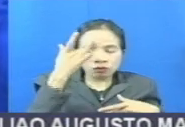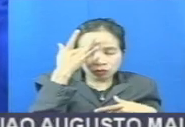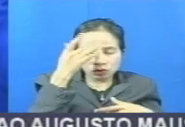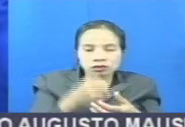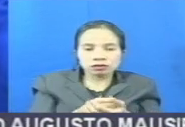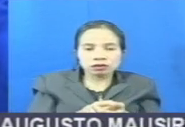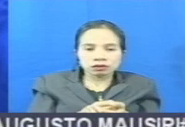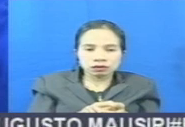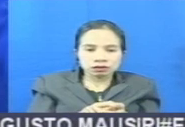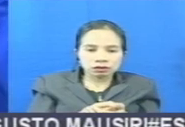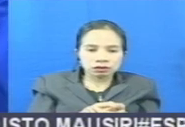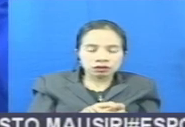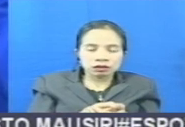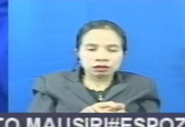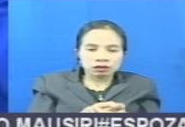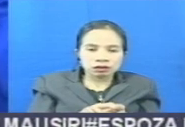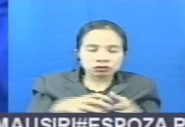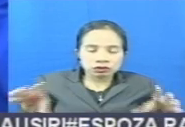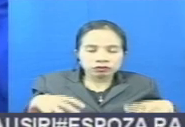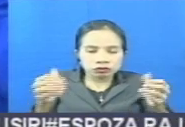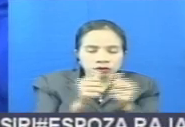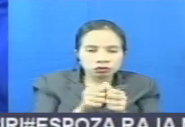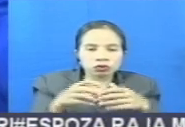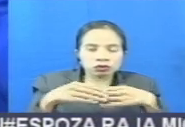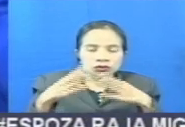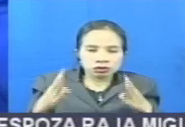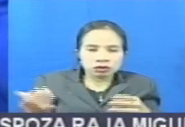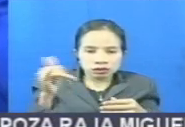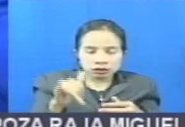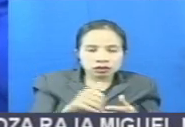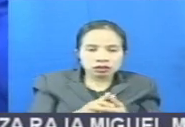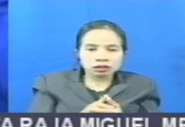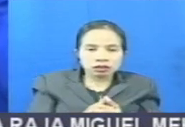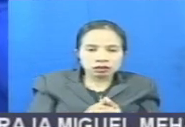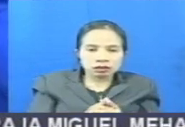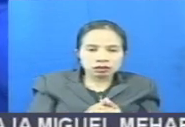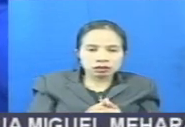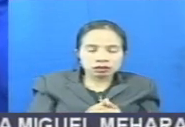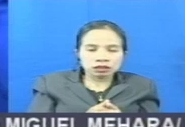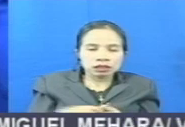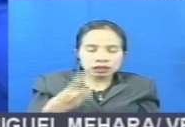dene, não a tu coopera com a autoridade cira, para rodin ne,